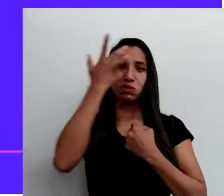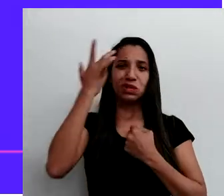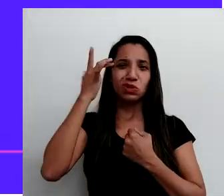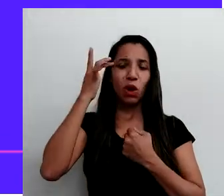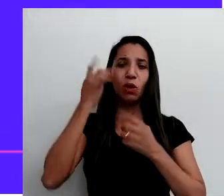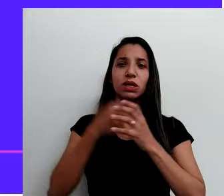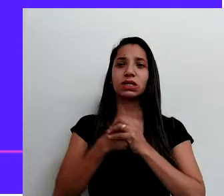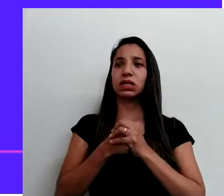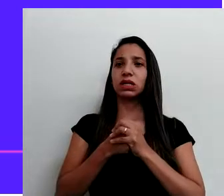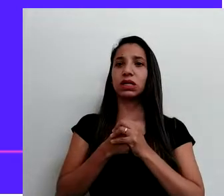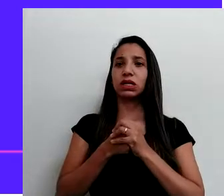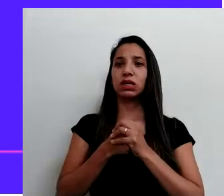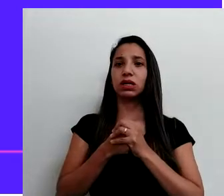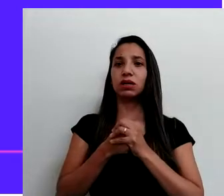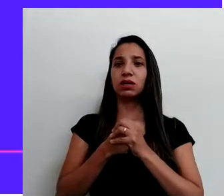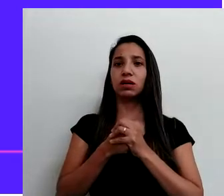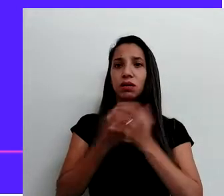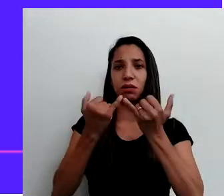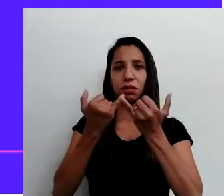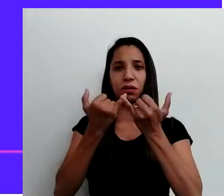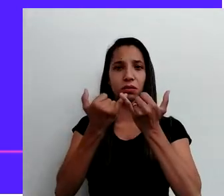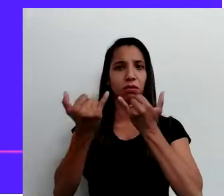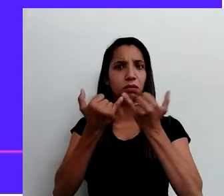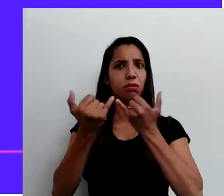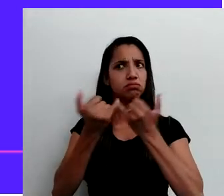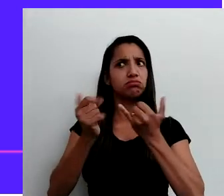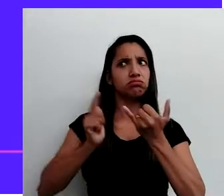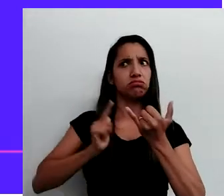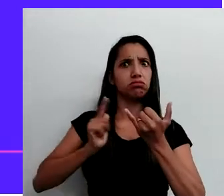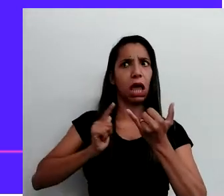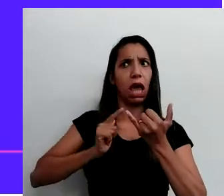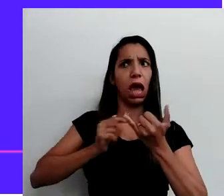com argumentos consistentes, que parecem